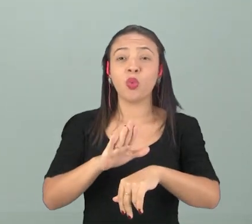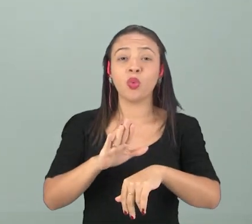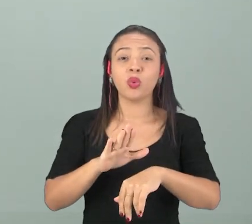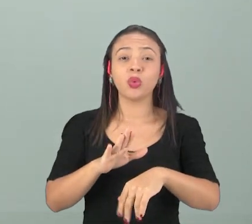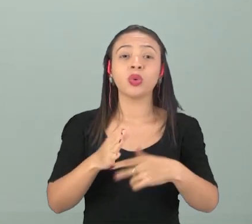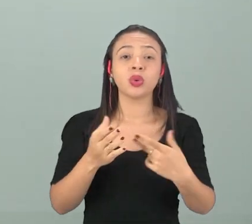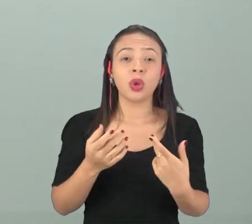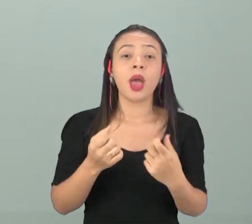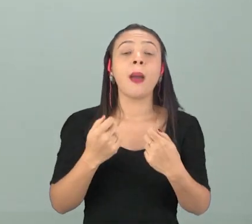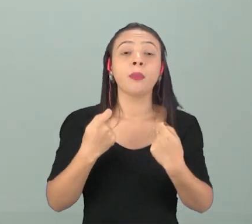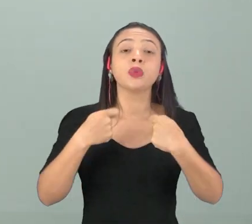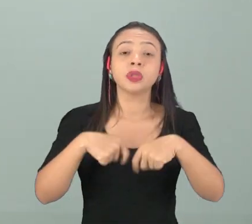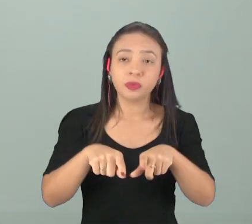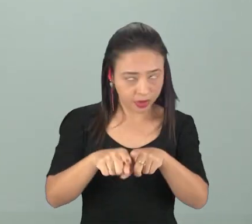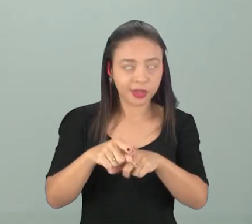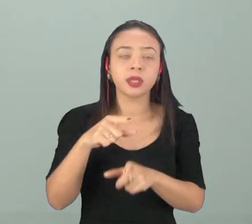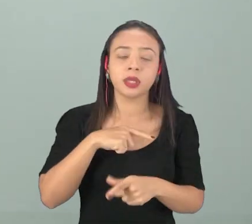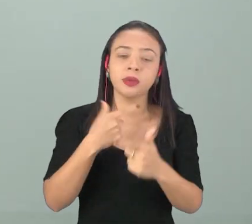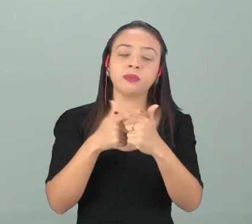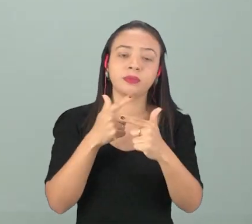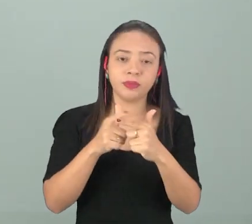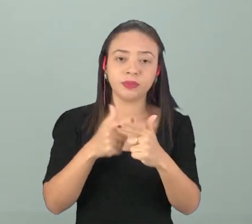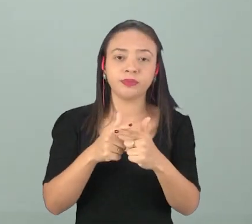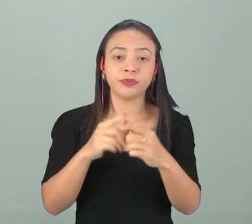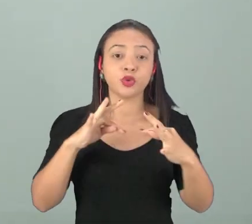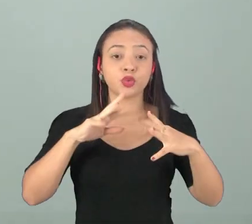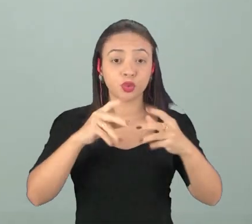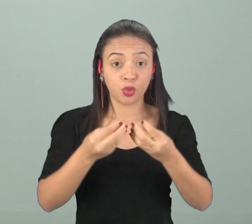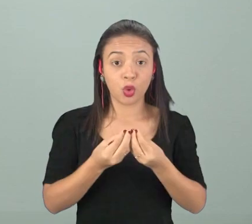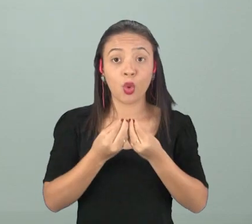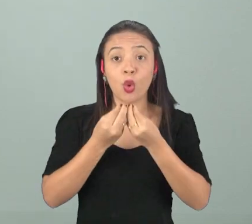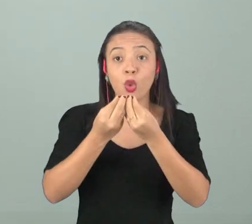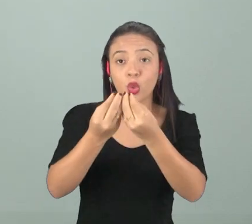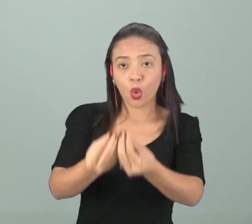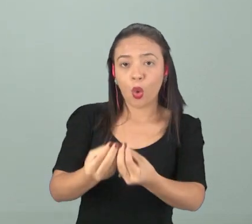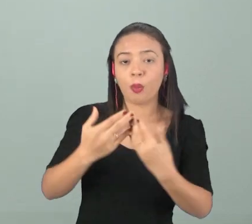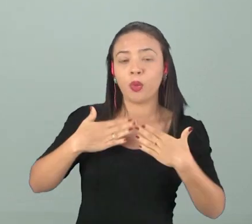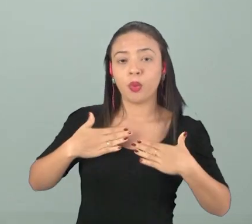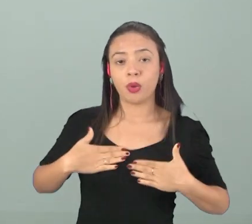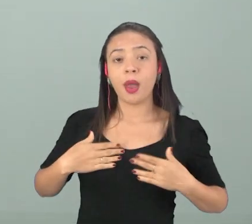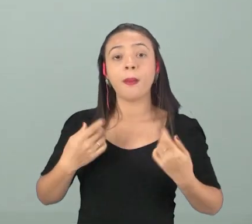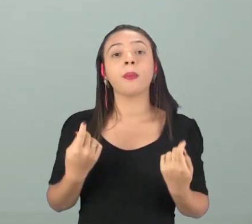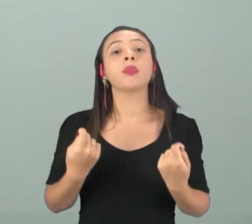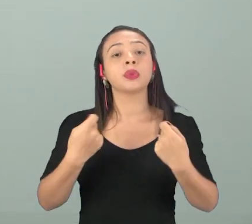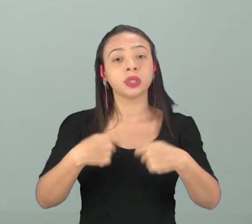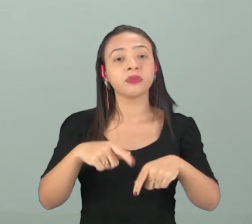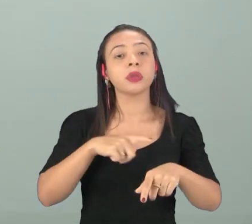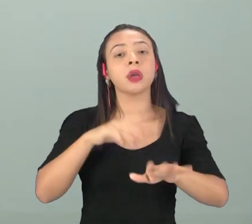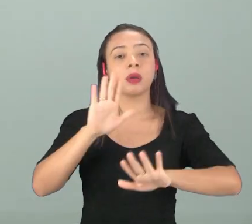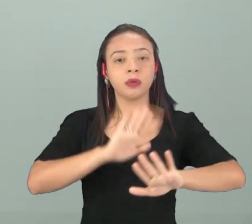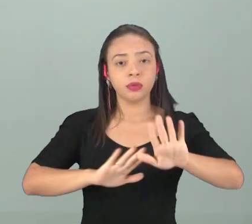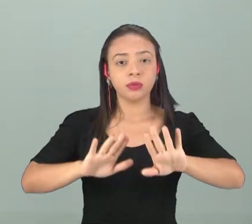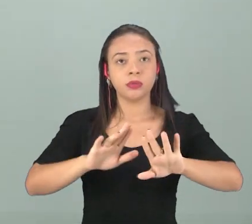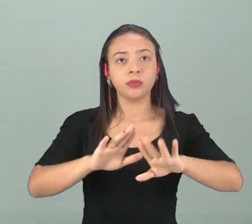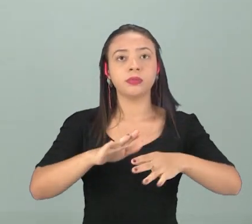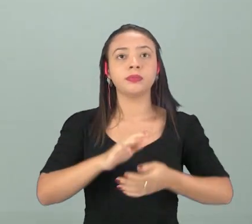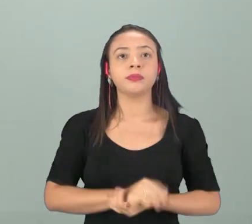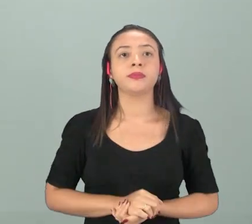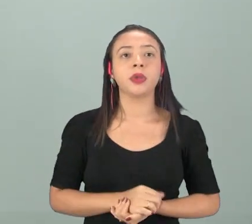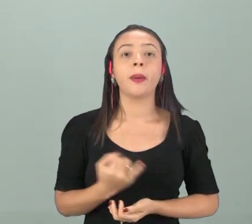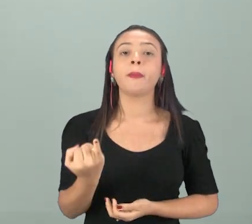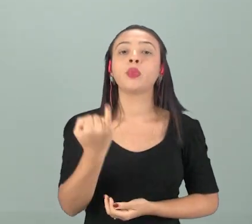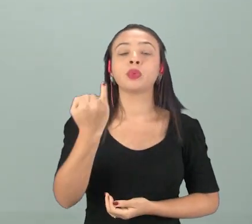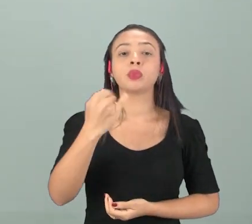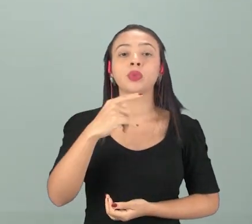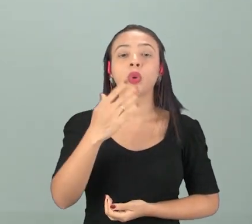meu corpo pode não conseguir absorver tudo aquilo que eu ofereço e eu também posso ter alguma consequência. Então, essas três palavras são peças-chave